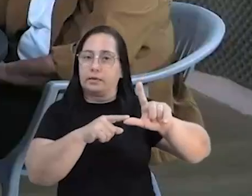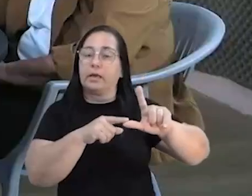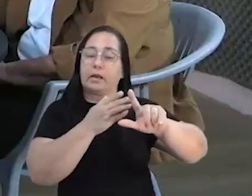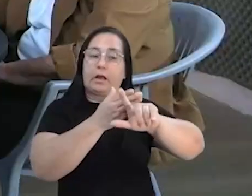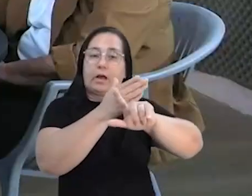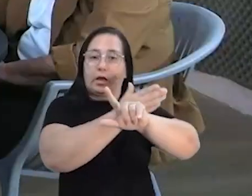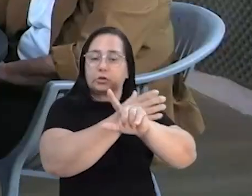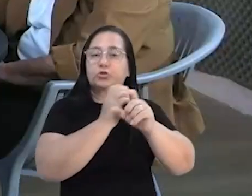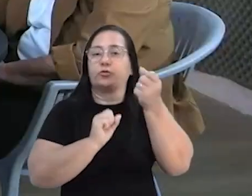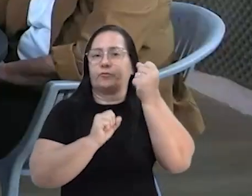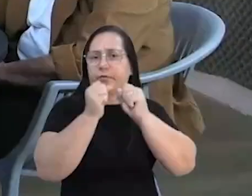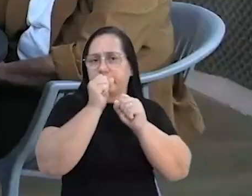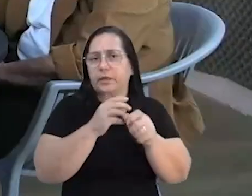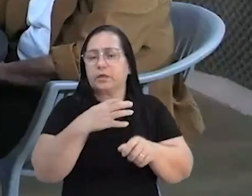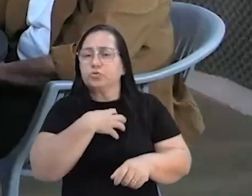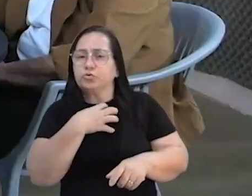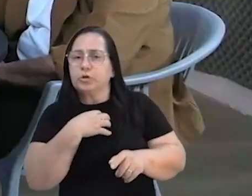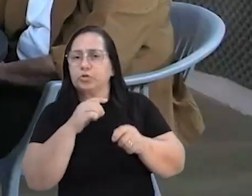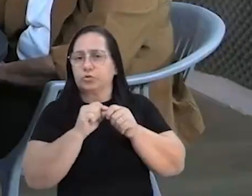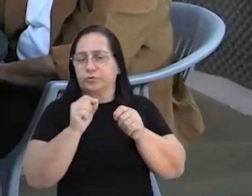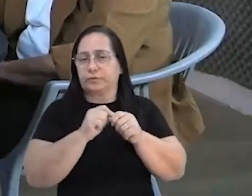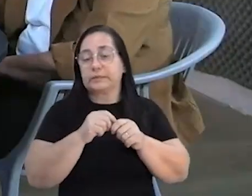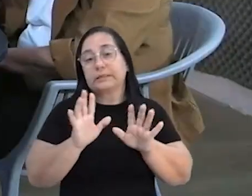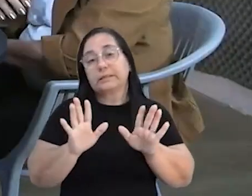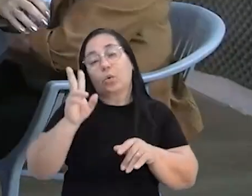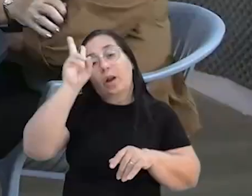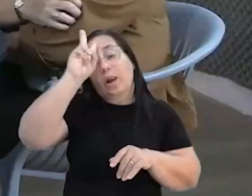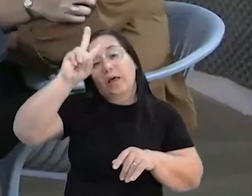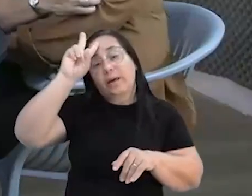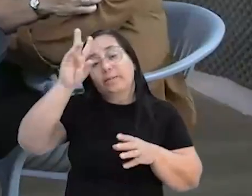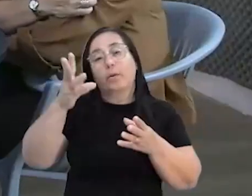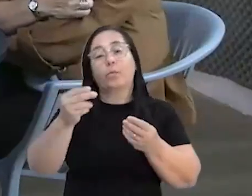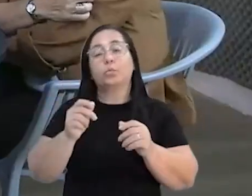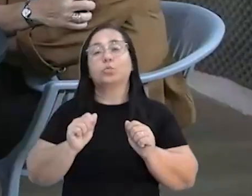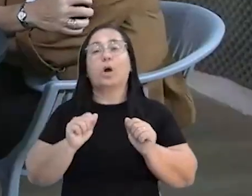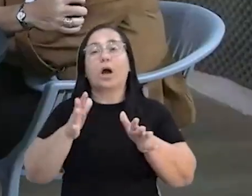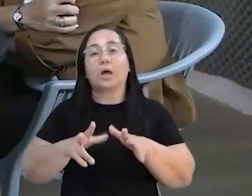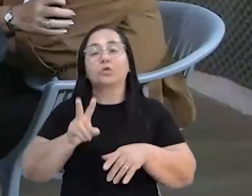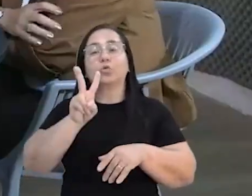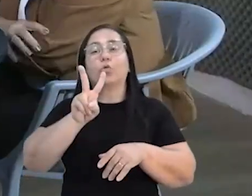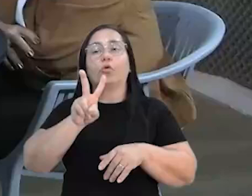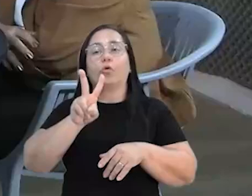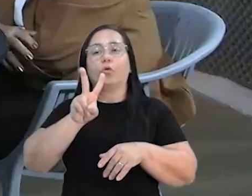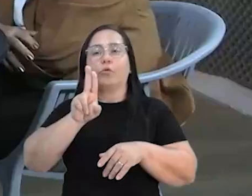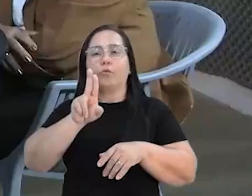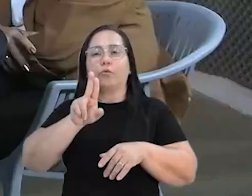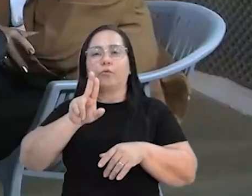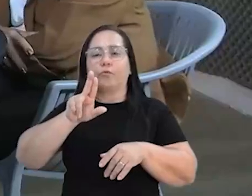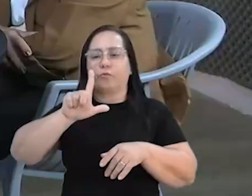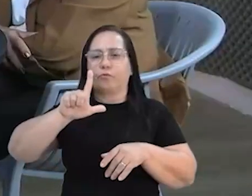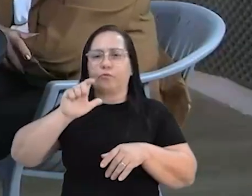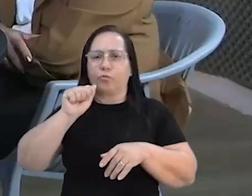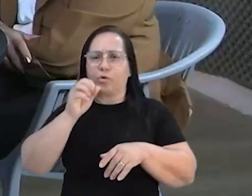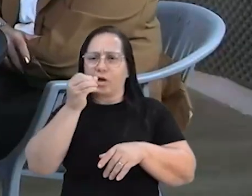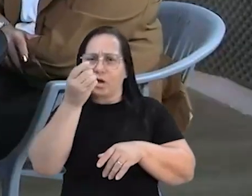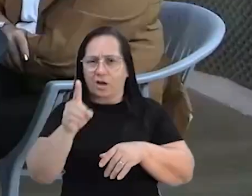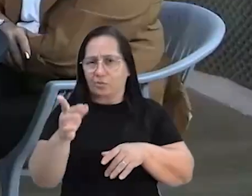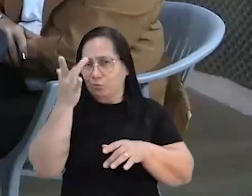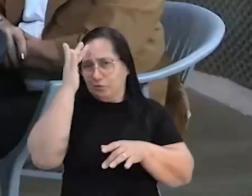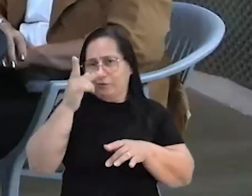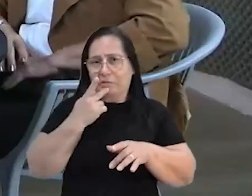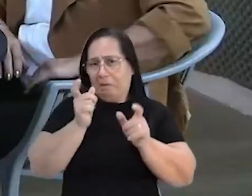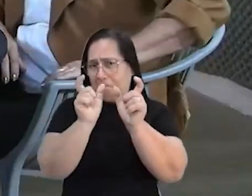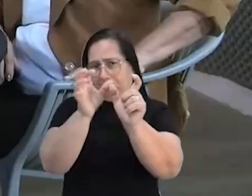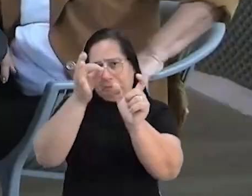pré-fabricada e do jeito de se fazer. Então, isso lembra muitos Atos Bucão, né? Não sei se eu falei o atos certos. Atos